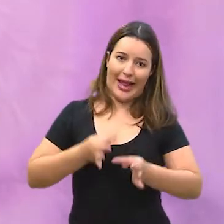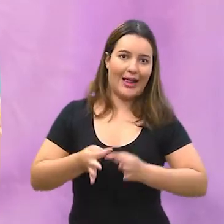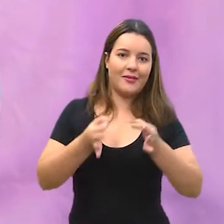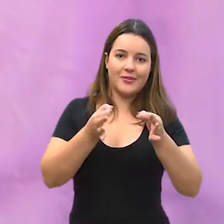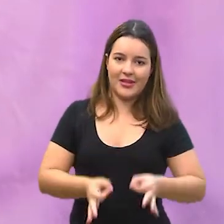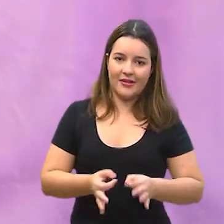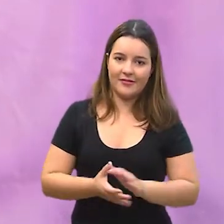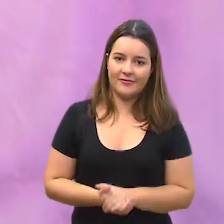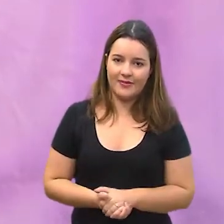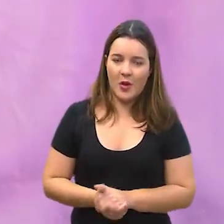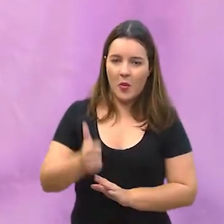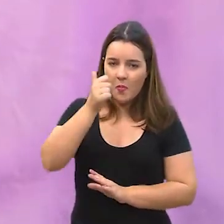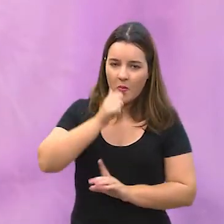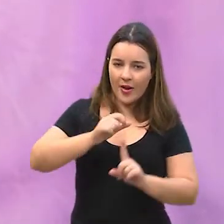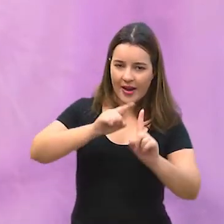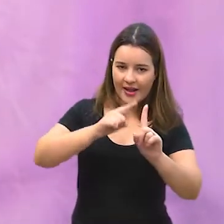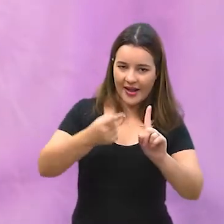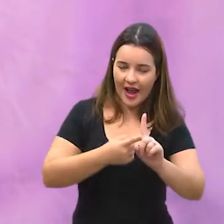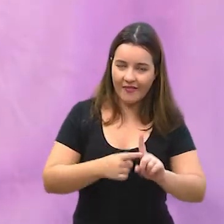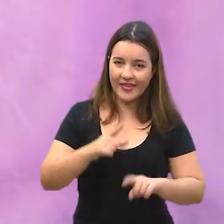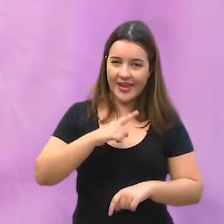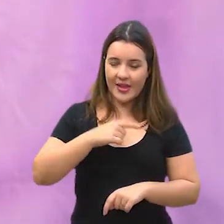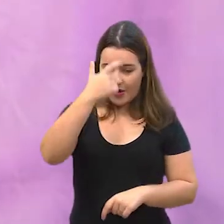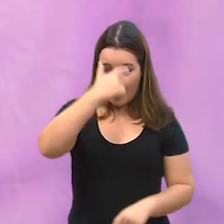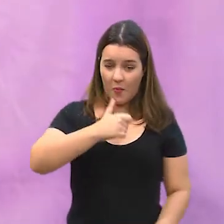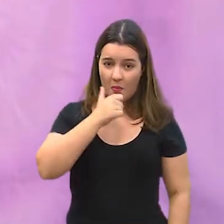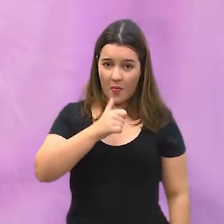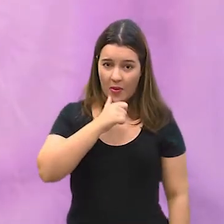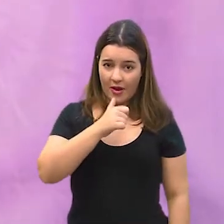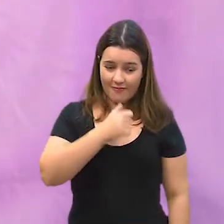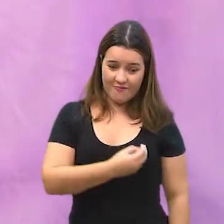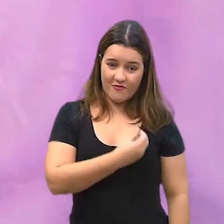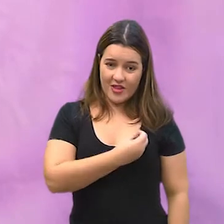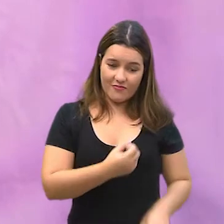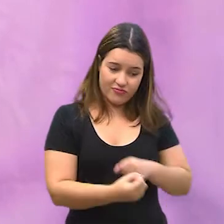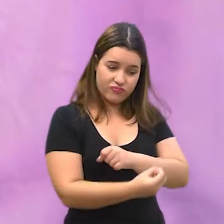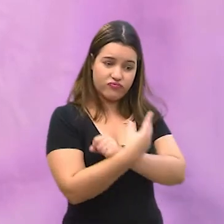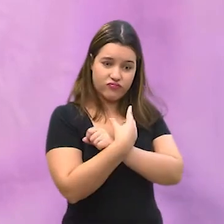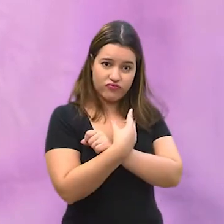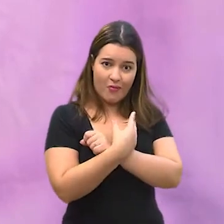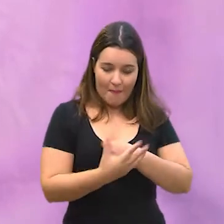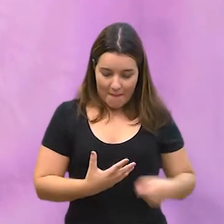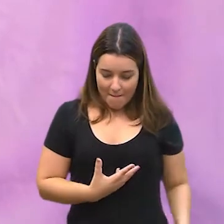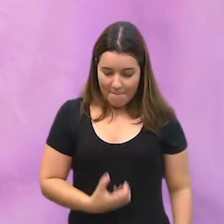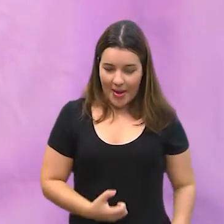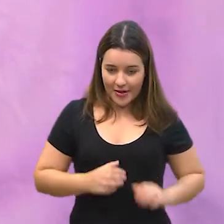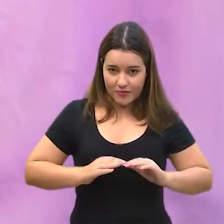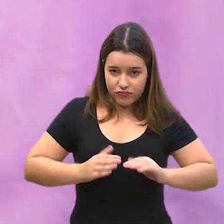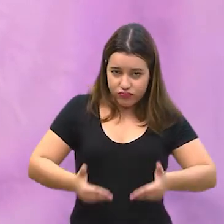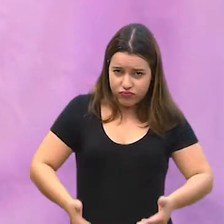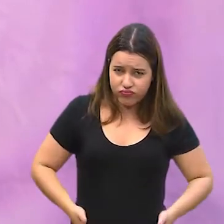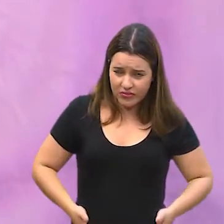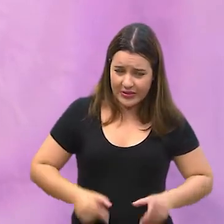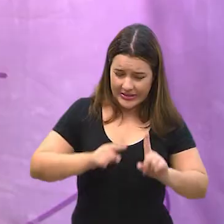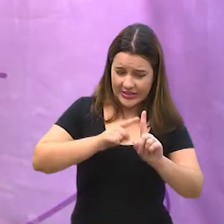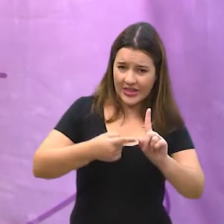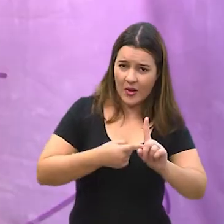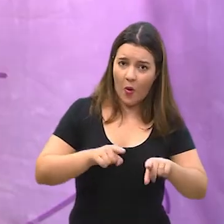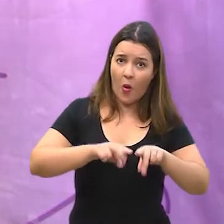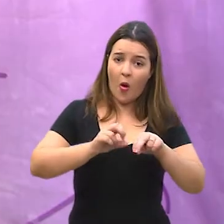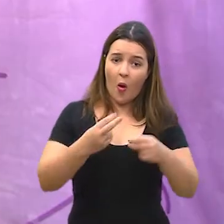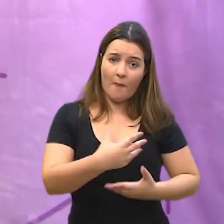tardiamente, né? Ou que descobrem, não tratam, ou param de tratar, certamente elas vão ficar sob risco